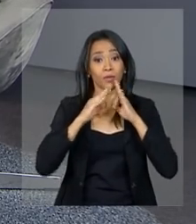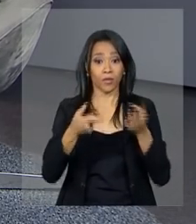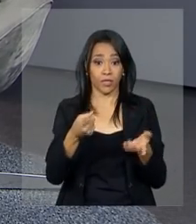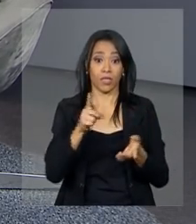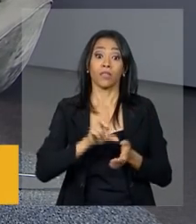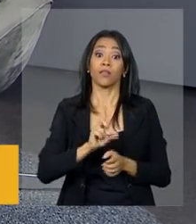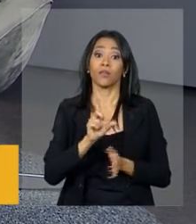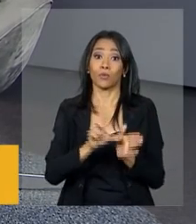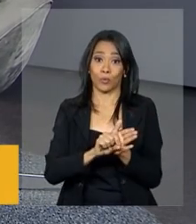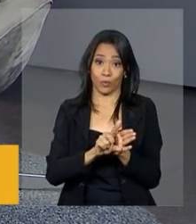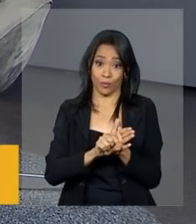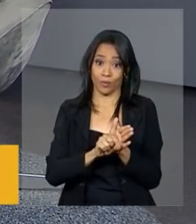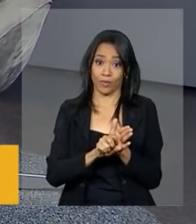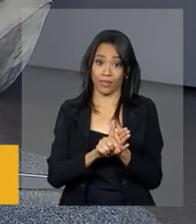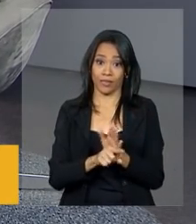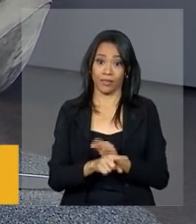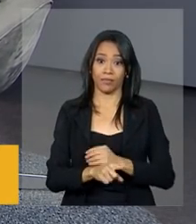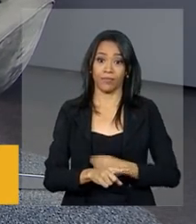twitter.com/tvnbr,